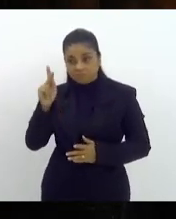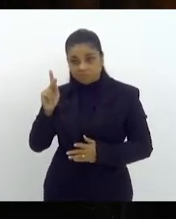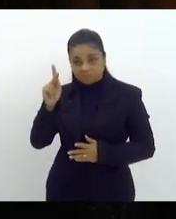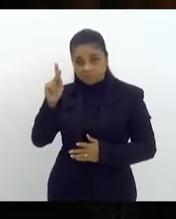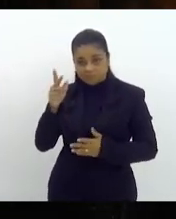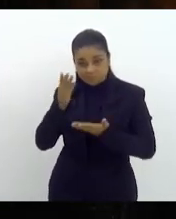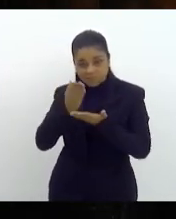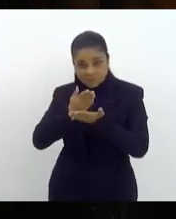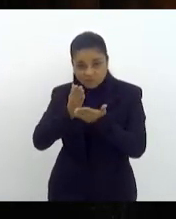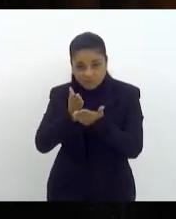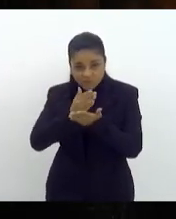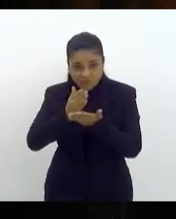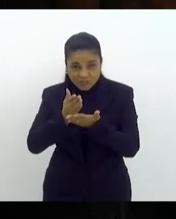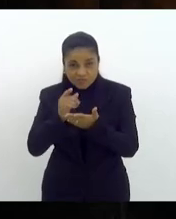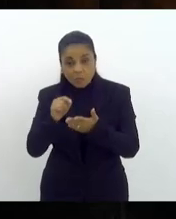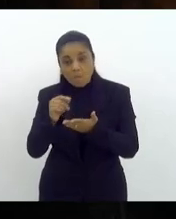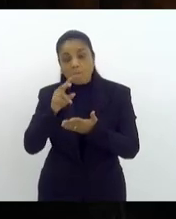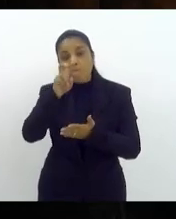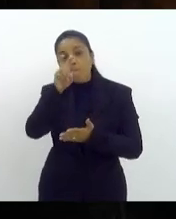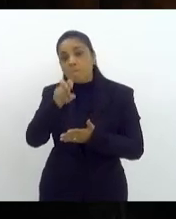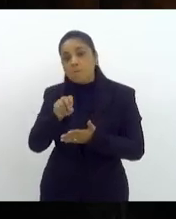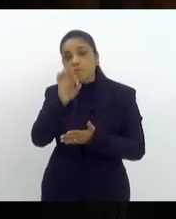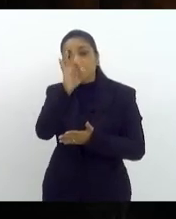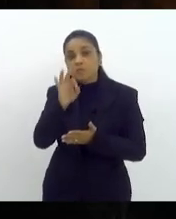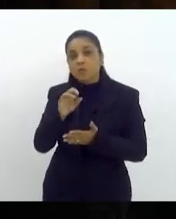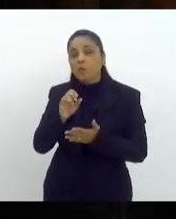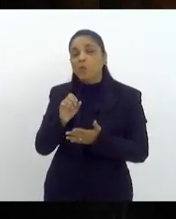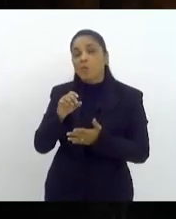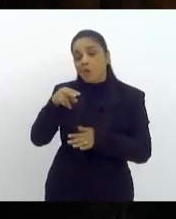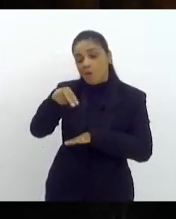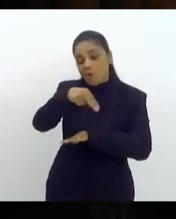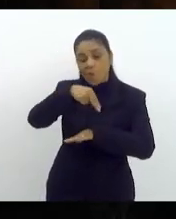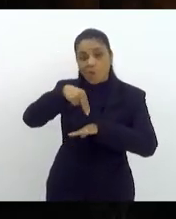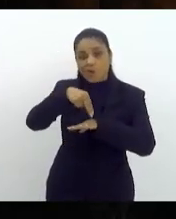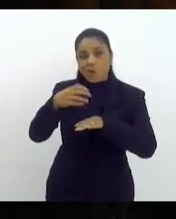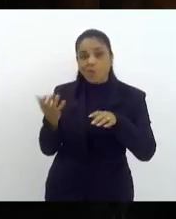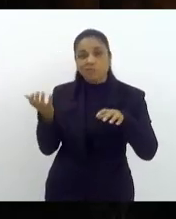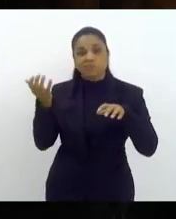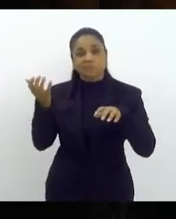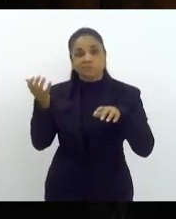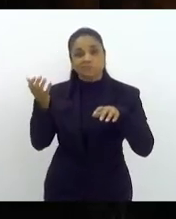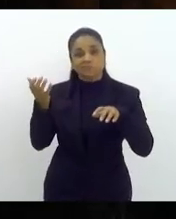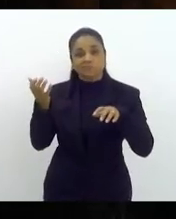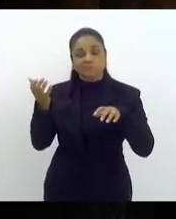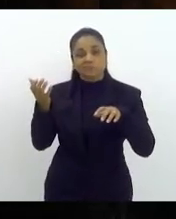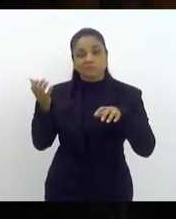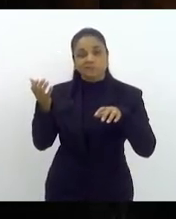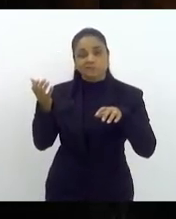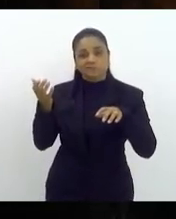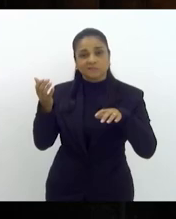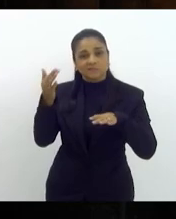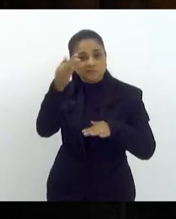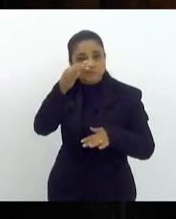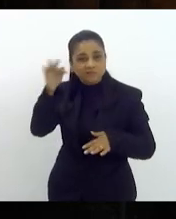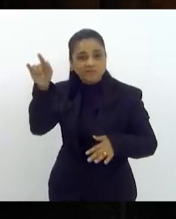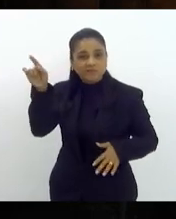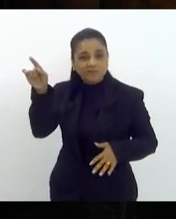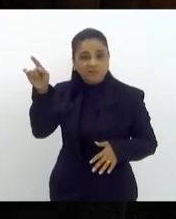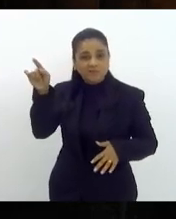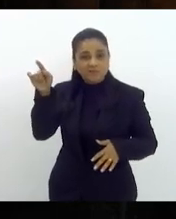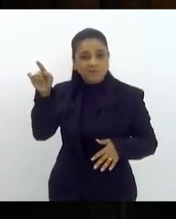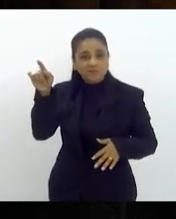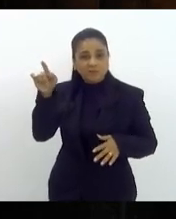metade dele fica com quem com a união então a união leva tudo e os estados